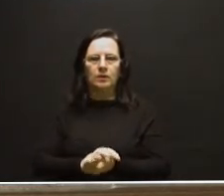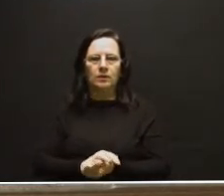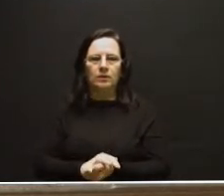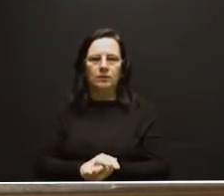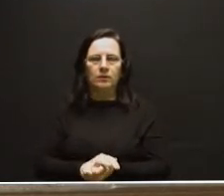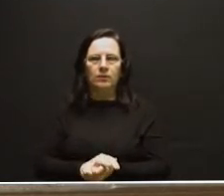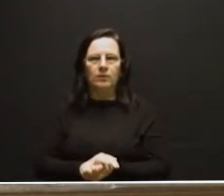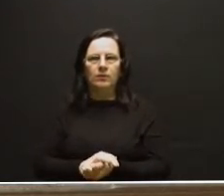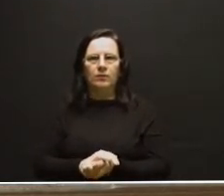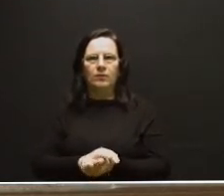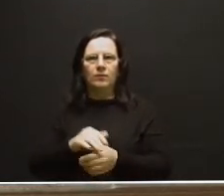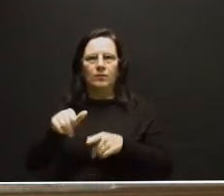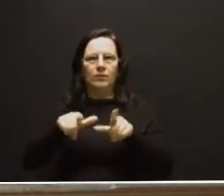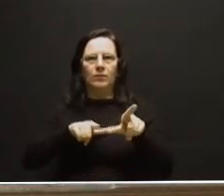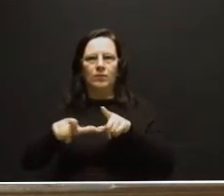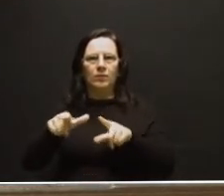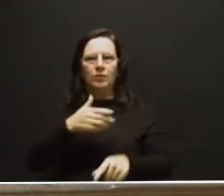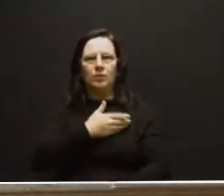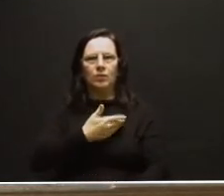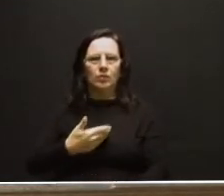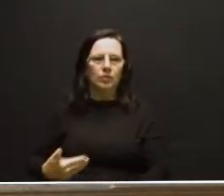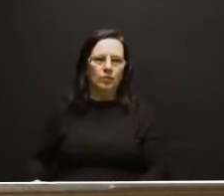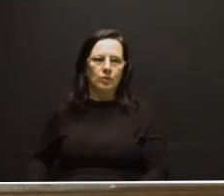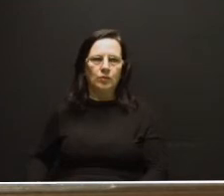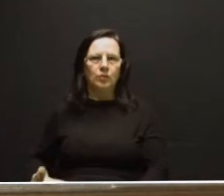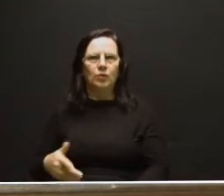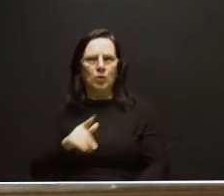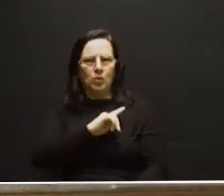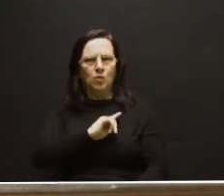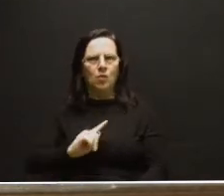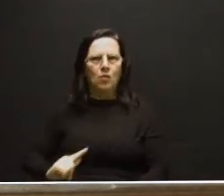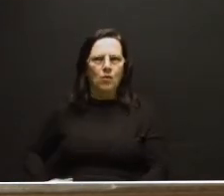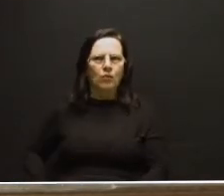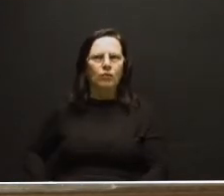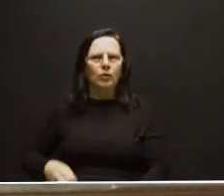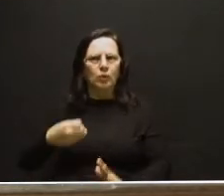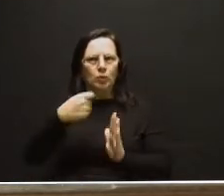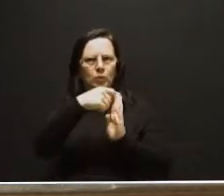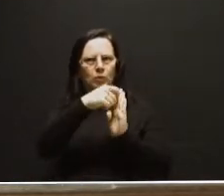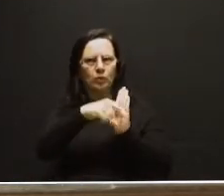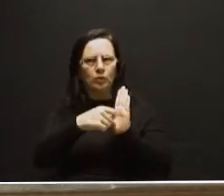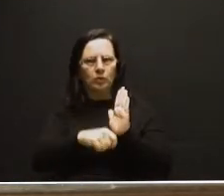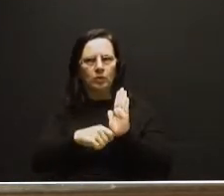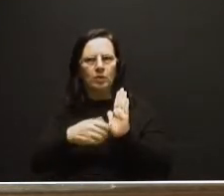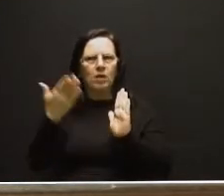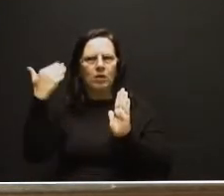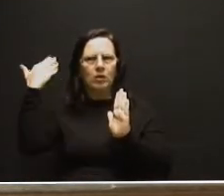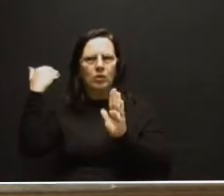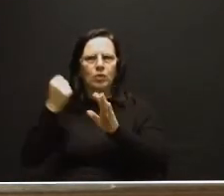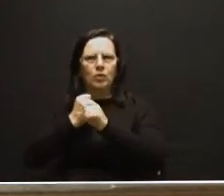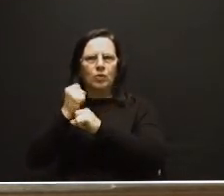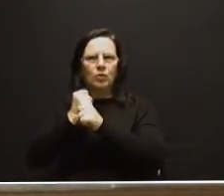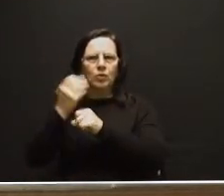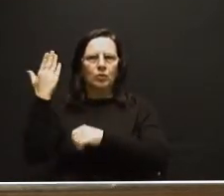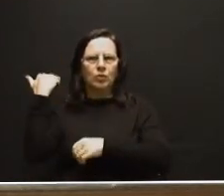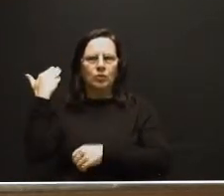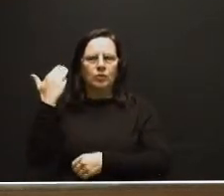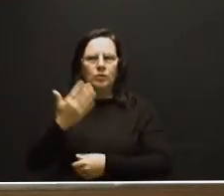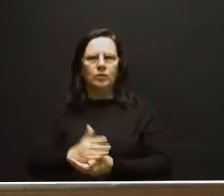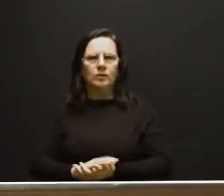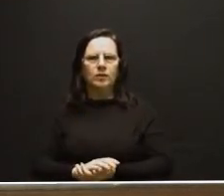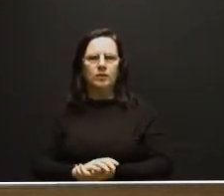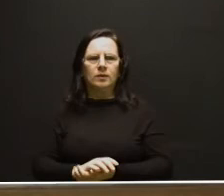público ele está colocando isso aqui o governo está analisando o governo anterior continua olhando pelo retrovisor